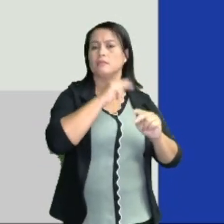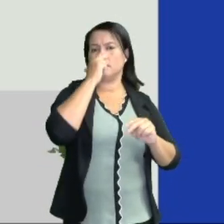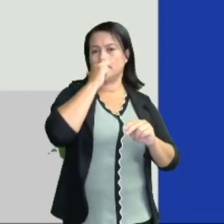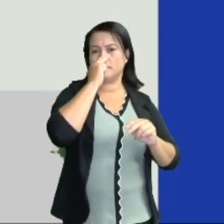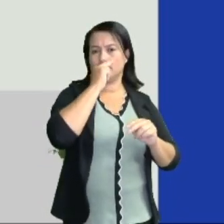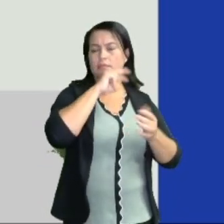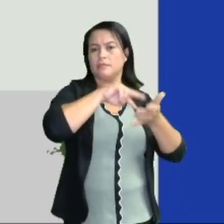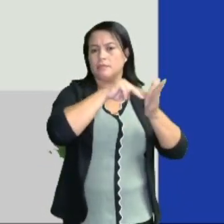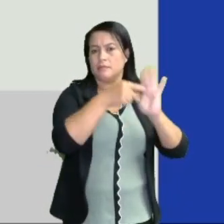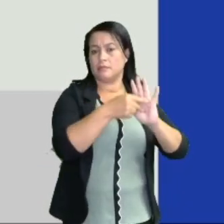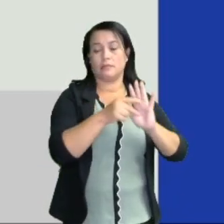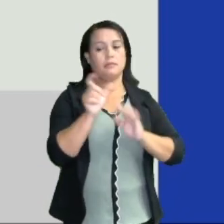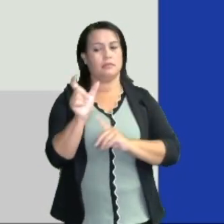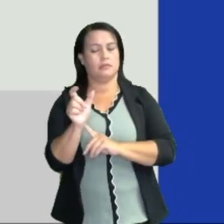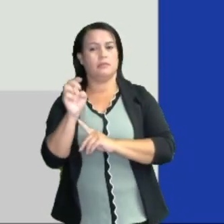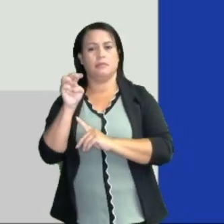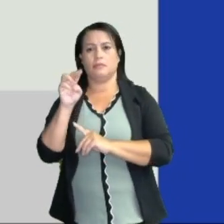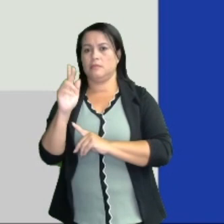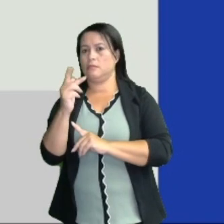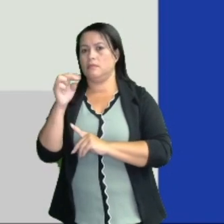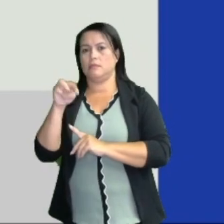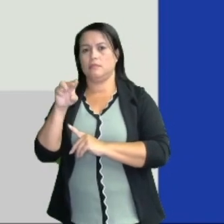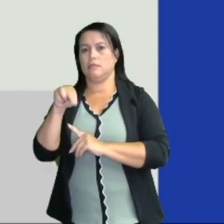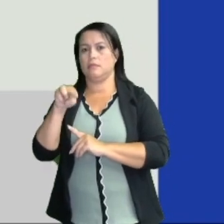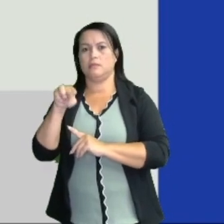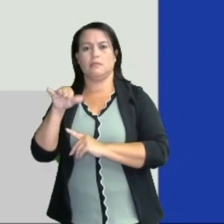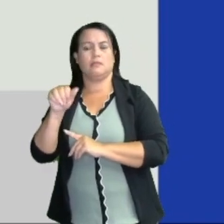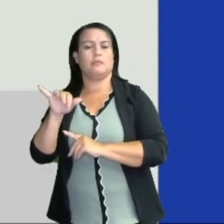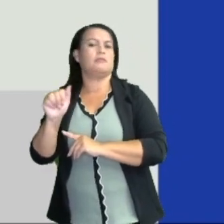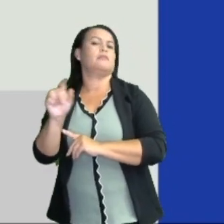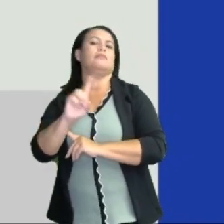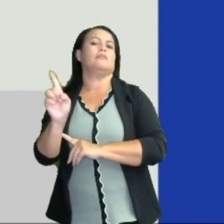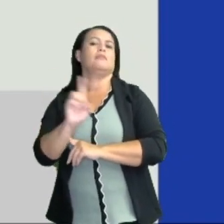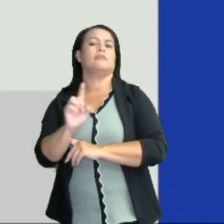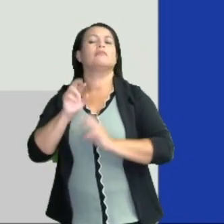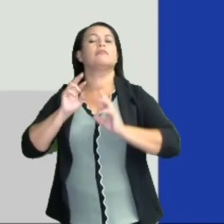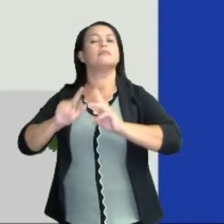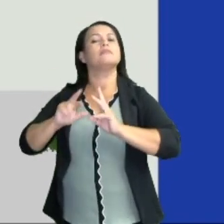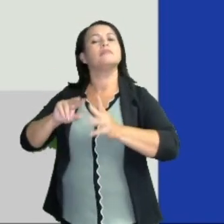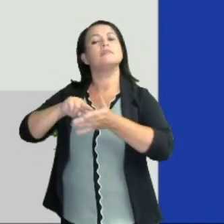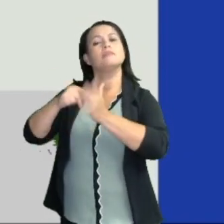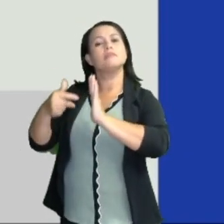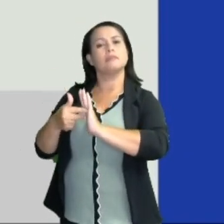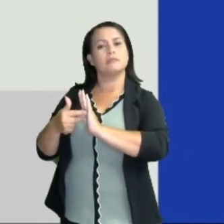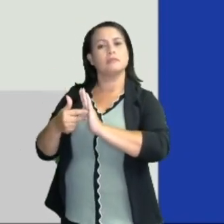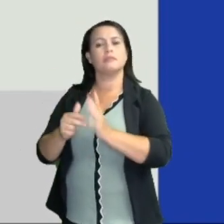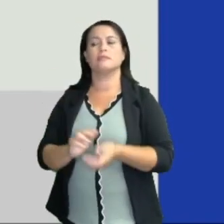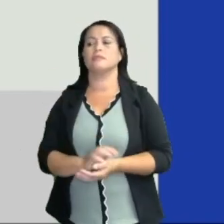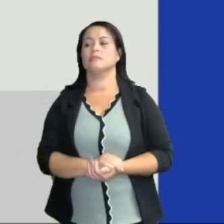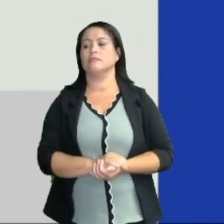sentido. Na homonimia, não. Na homonimia, não. Elas apresentam diferentes sentidos.